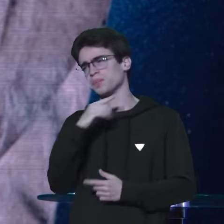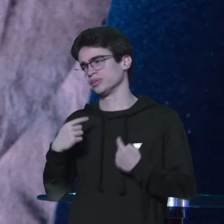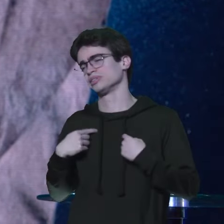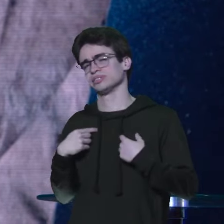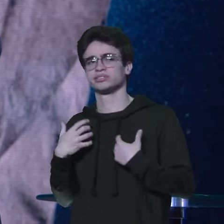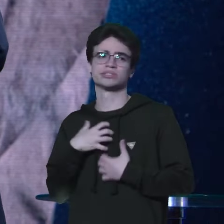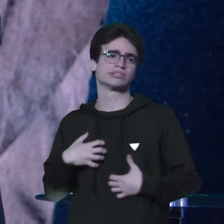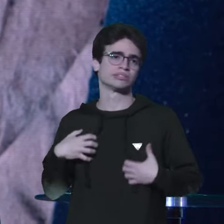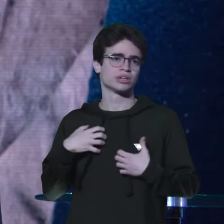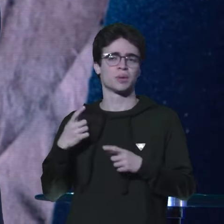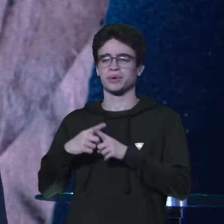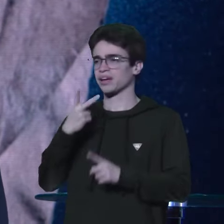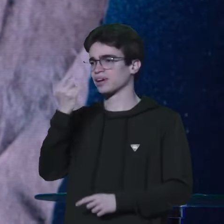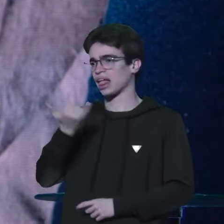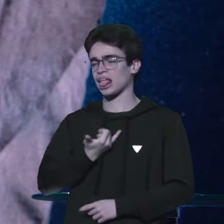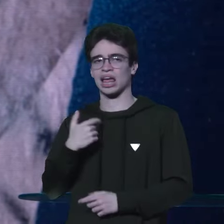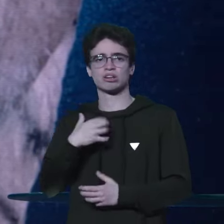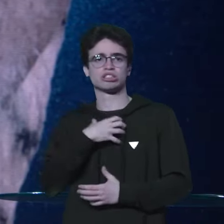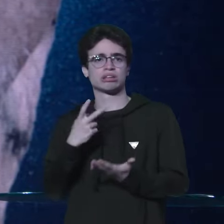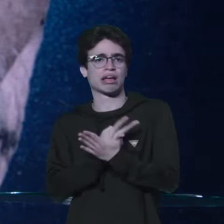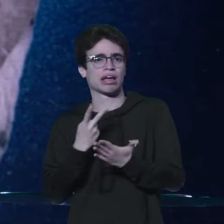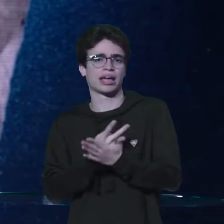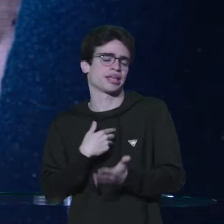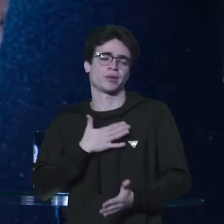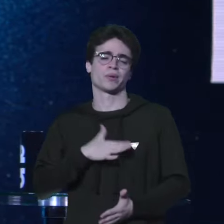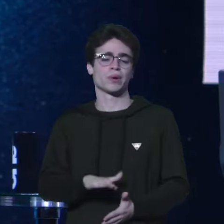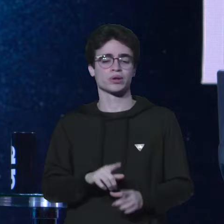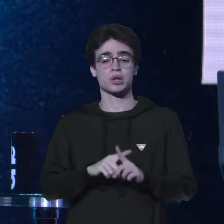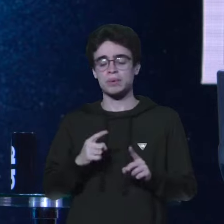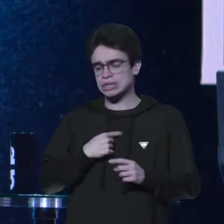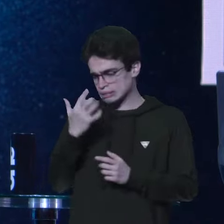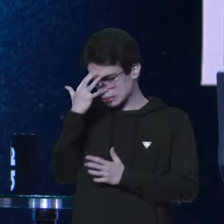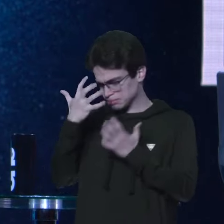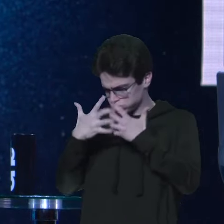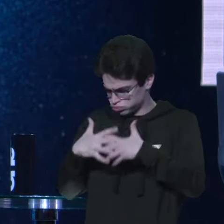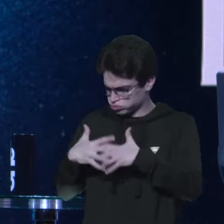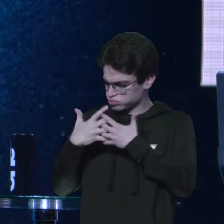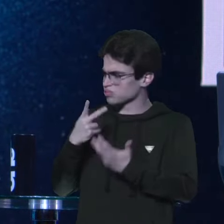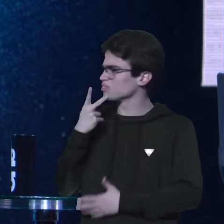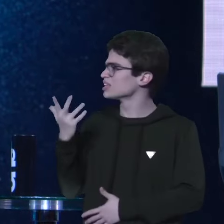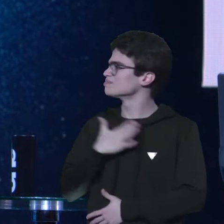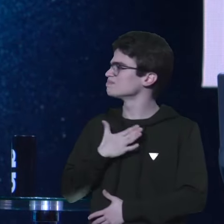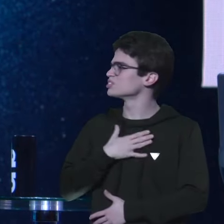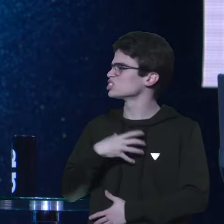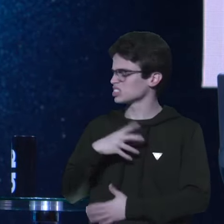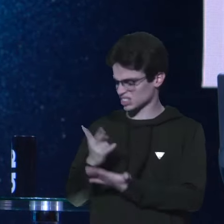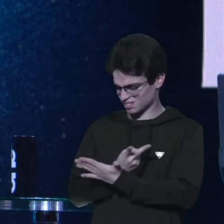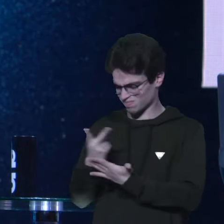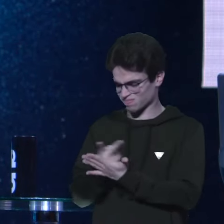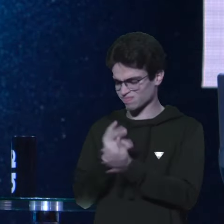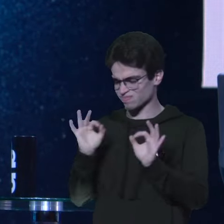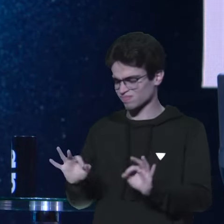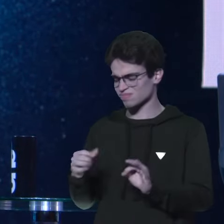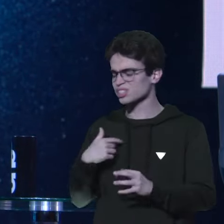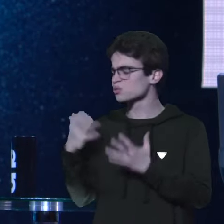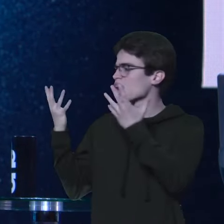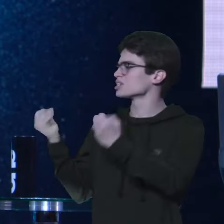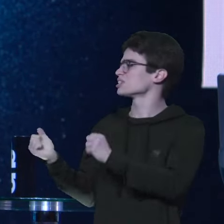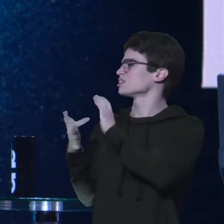ninguém gosta de ouvir que está vivendo errado, mas quando eu parei para pensar, eu falei, cara, o jeito que eu estou vivendo está errado mesmo, e eu entreguei minha vida